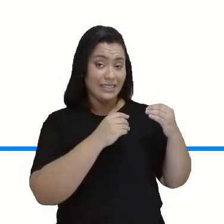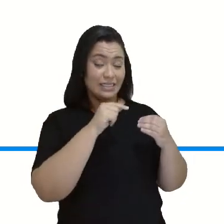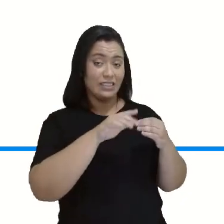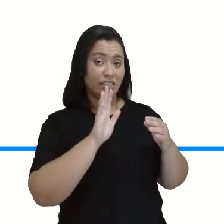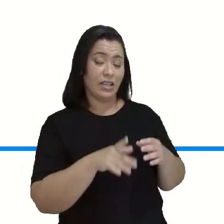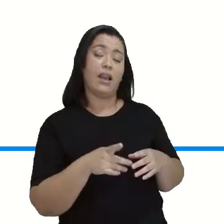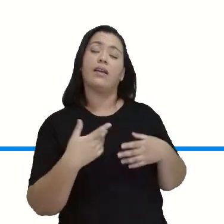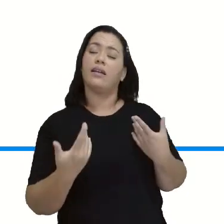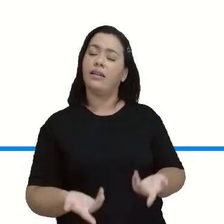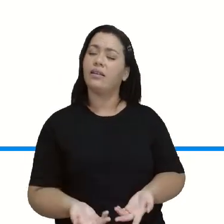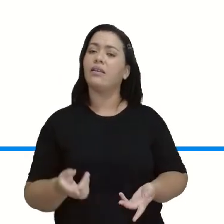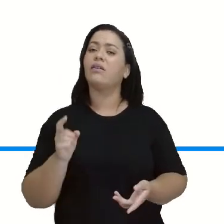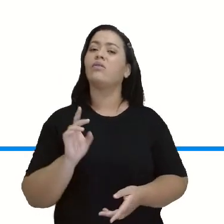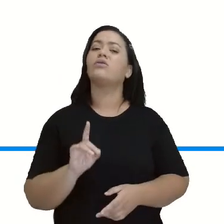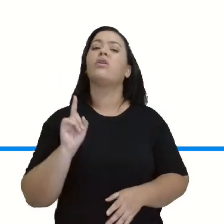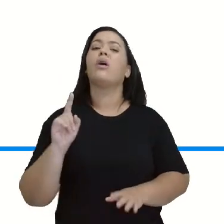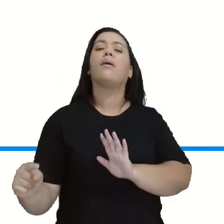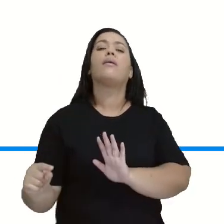você fazer essa